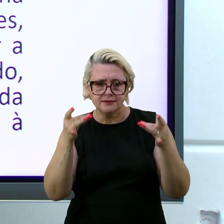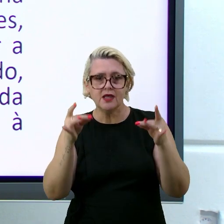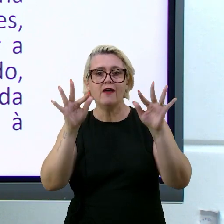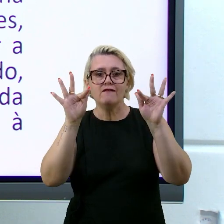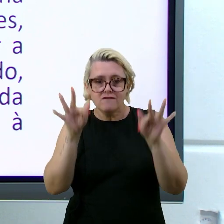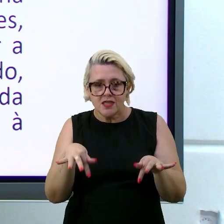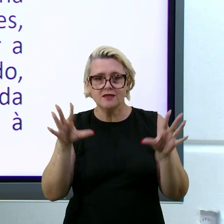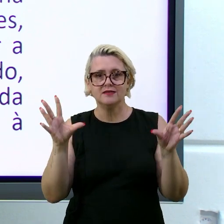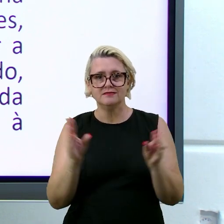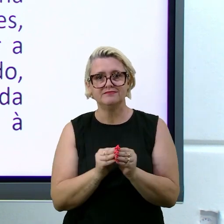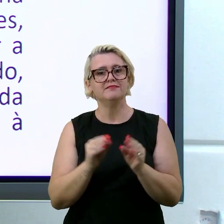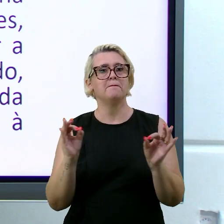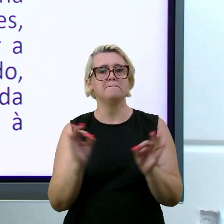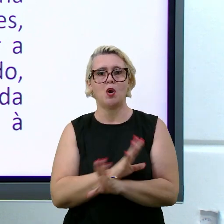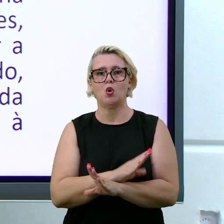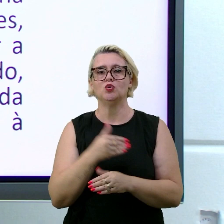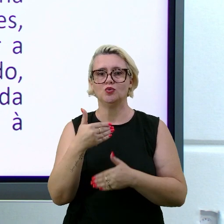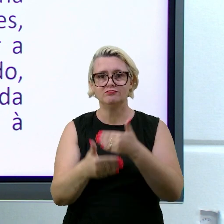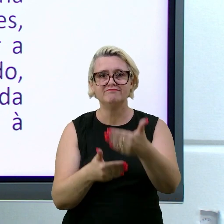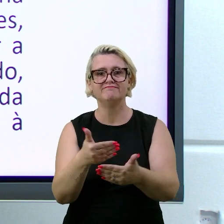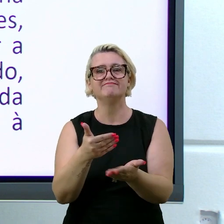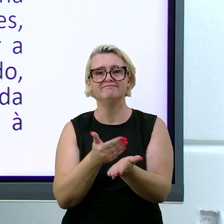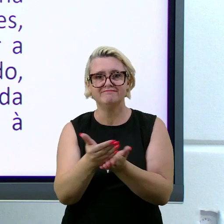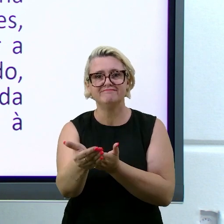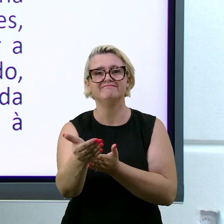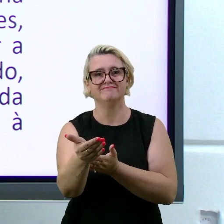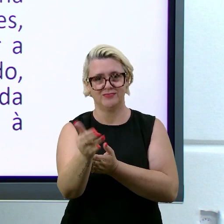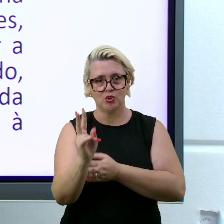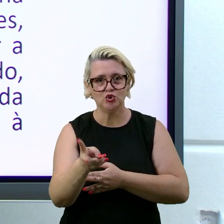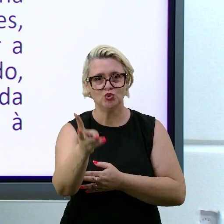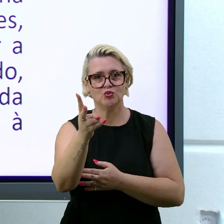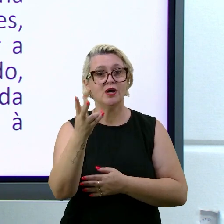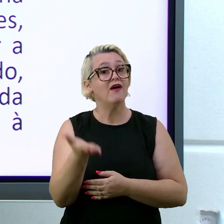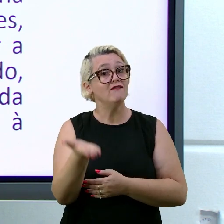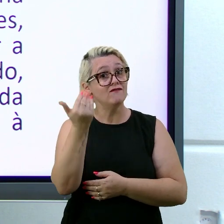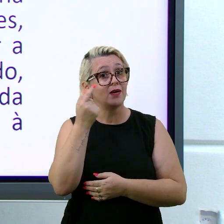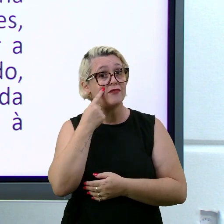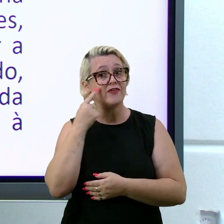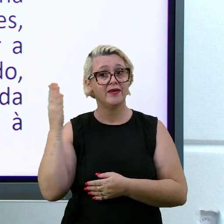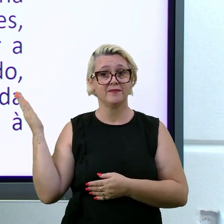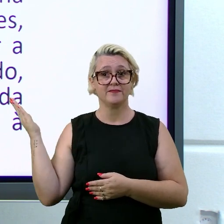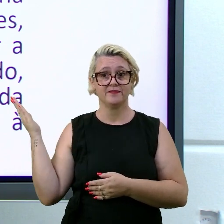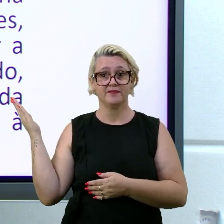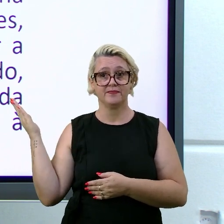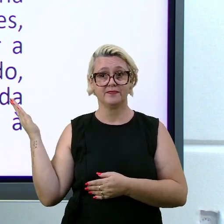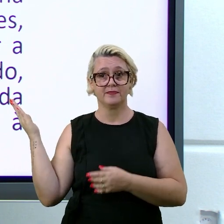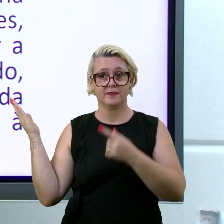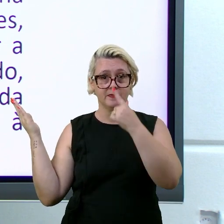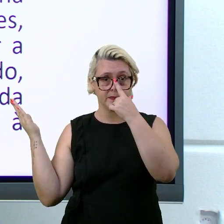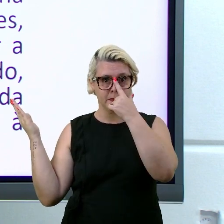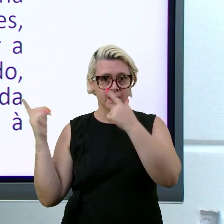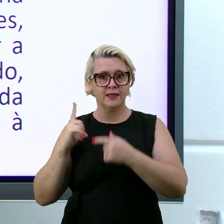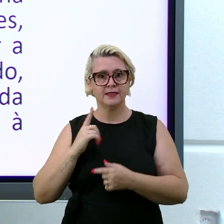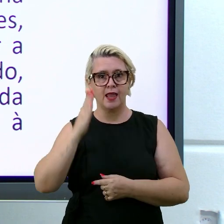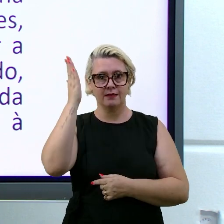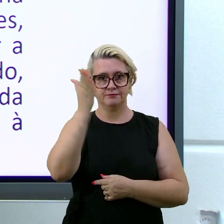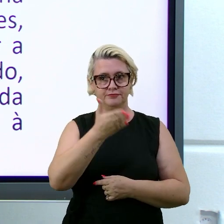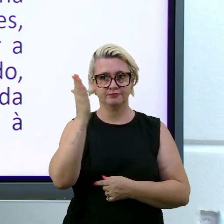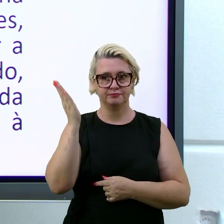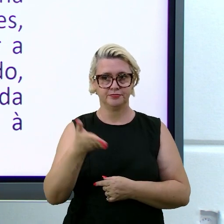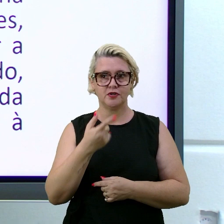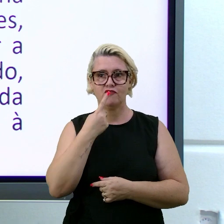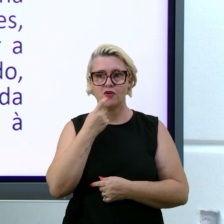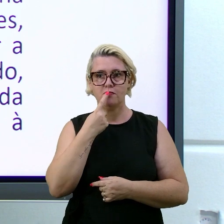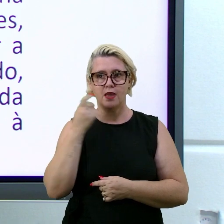meu parágrafo pronto para partir para o próximo. Então, acompanha comigo aqui, ó, as barrinhas diagonais